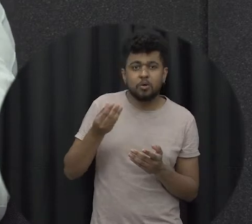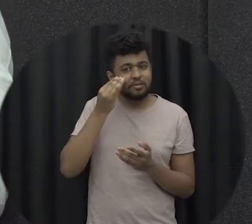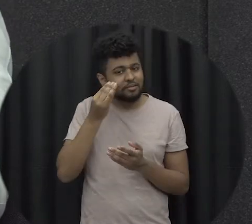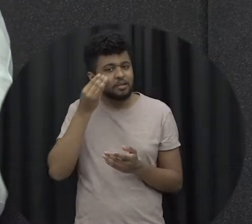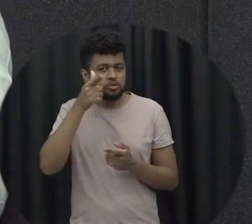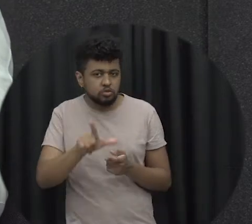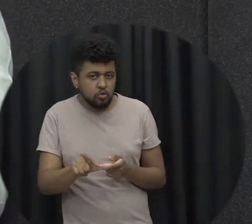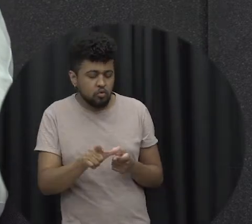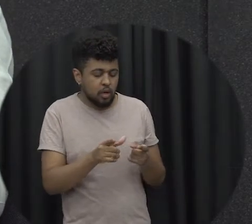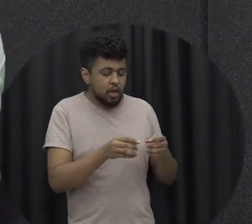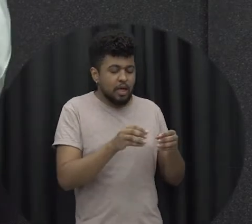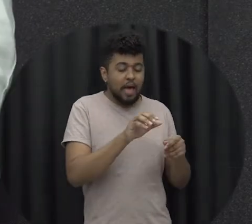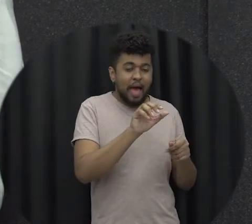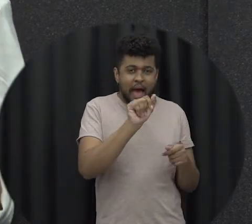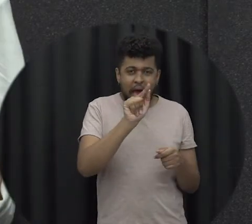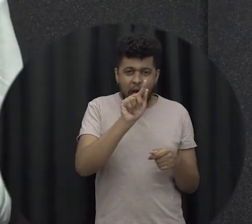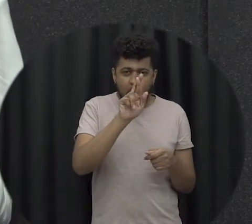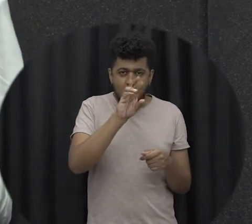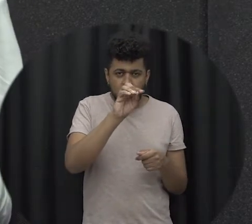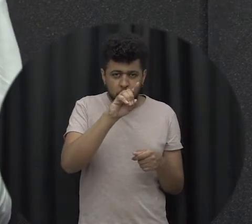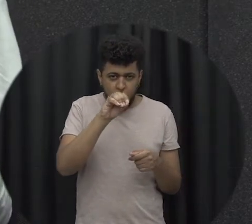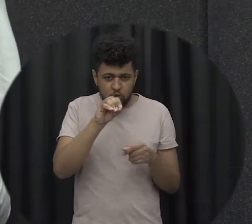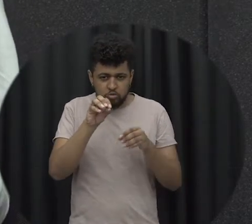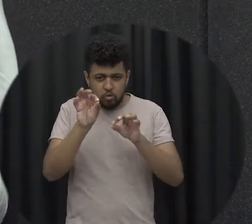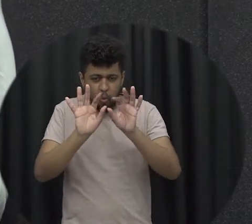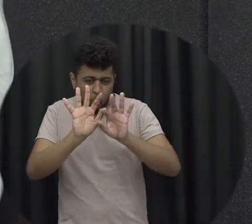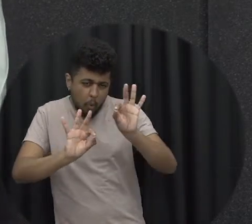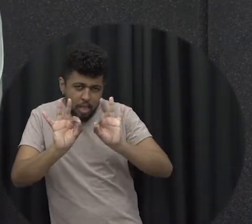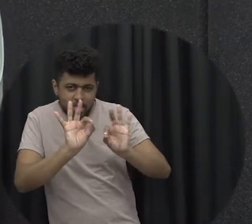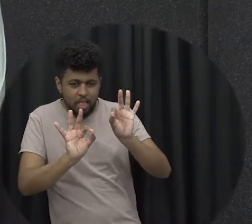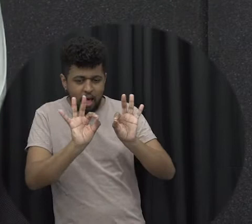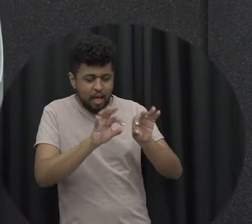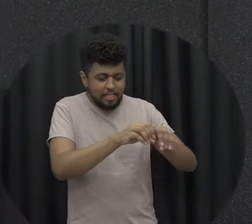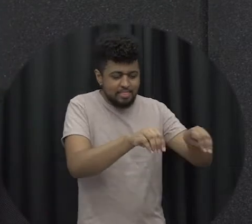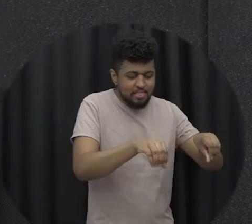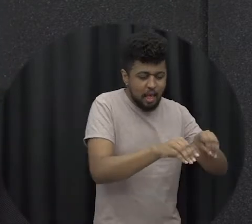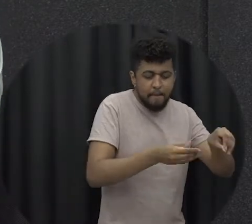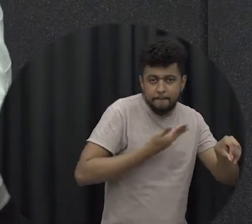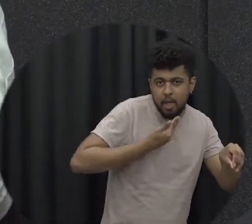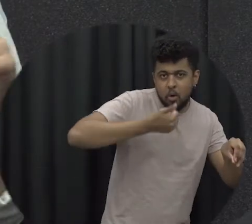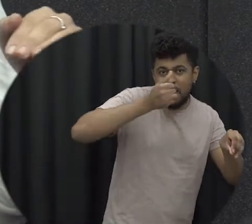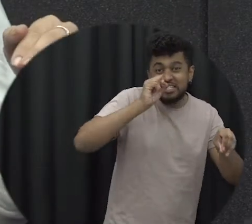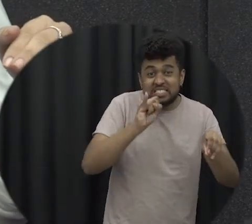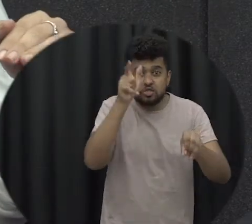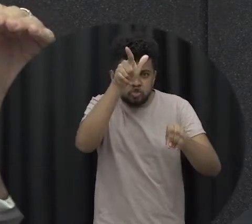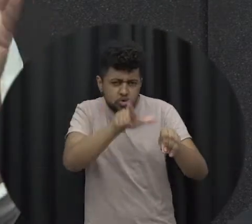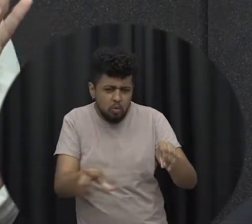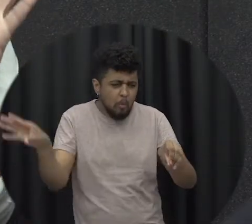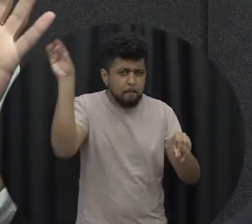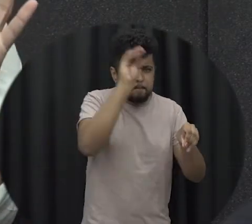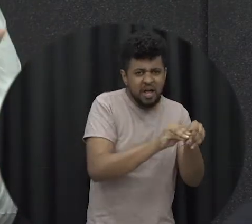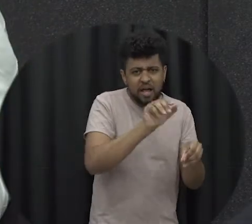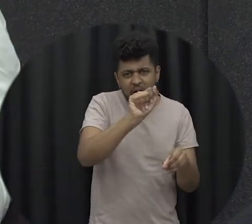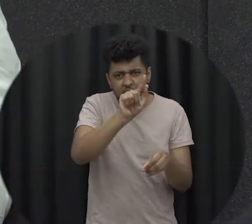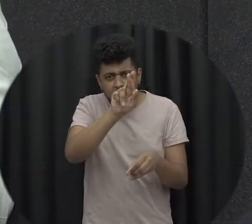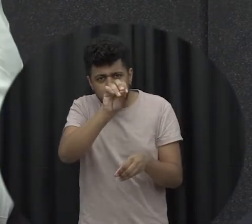coisas, tratar esse agrotóxico e deixar esse solo bom. E aí, caso chegue uma nova aplicação de agrotóxico, o fungo já está lá